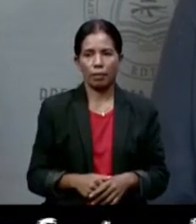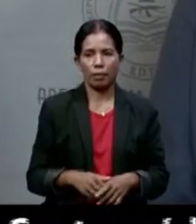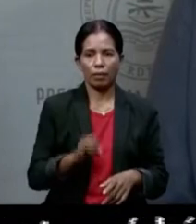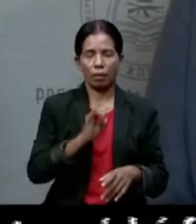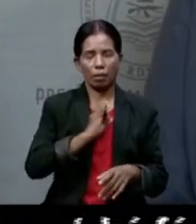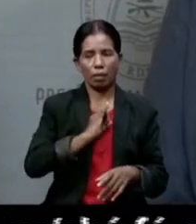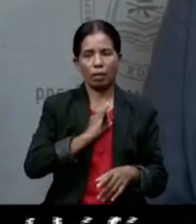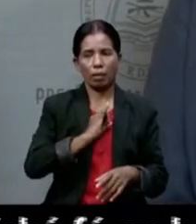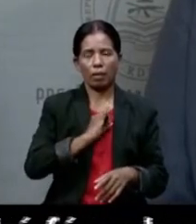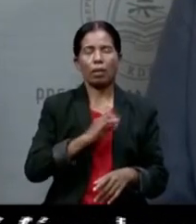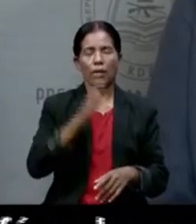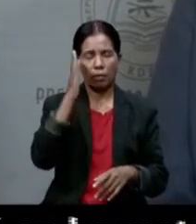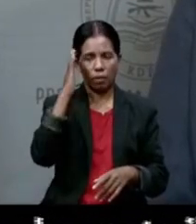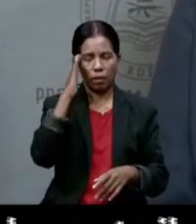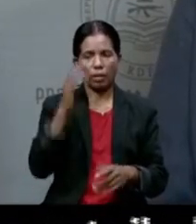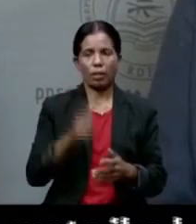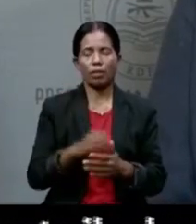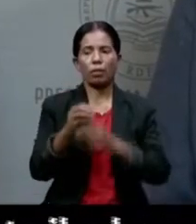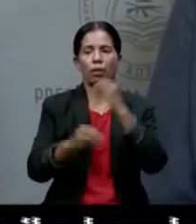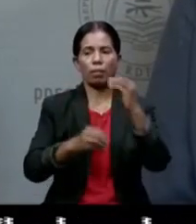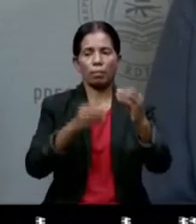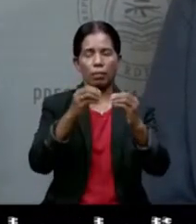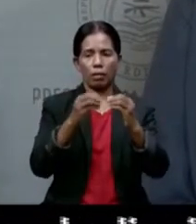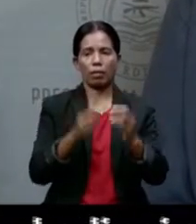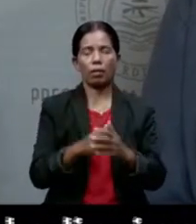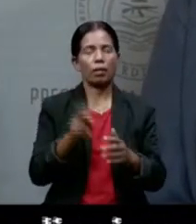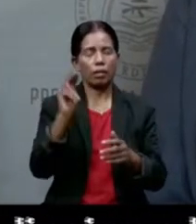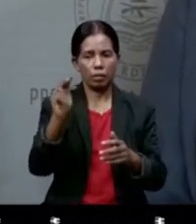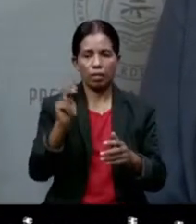ho riconosce Katak, nia